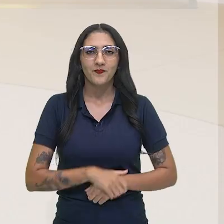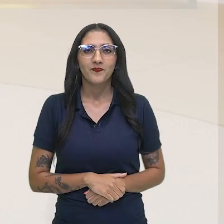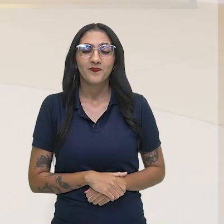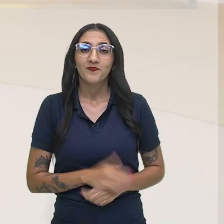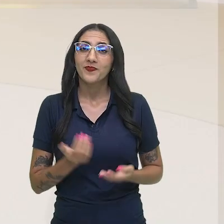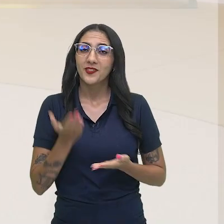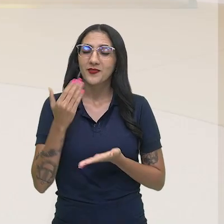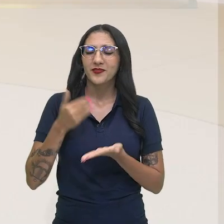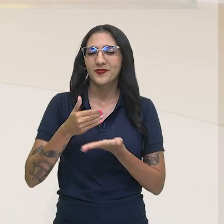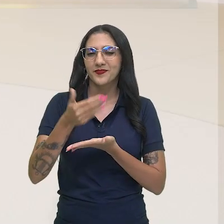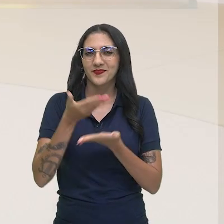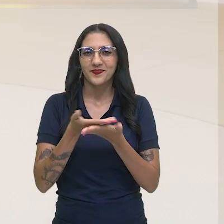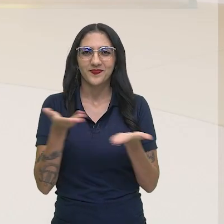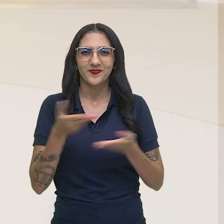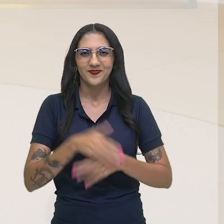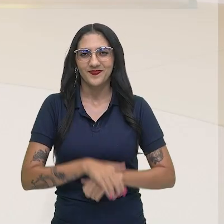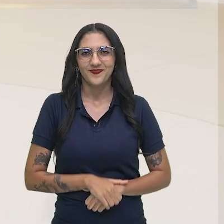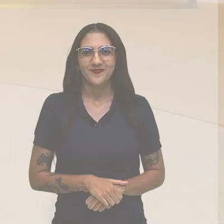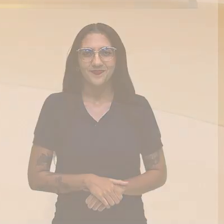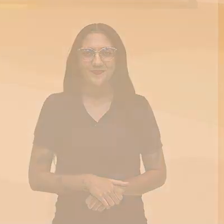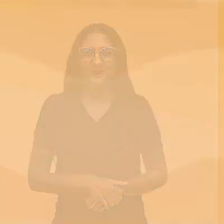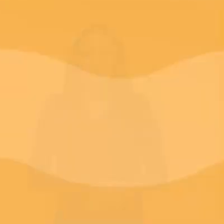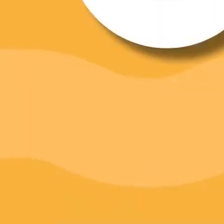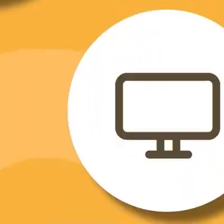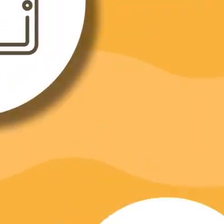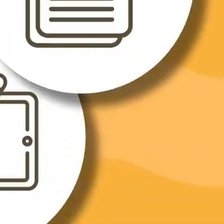lá então dar início à nossa aula.